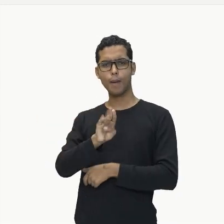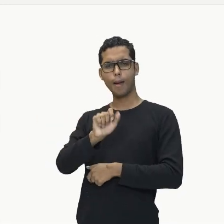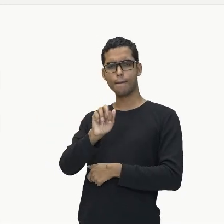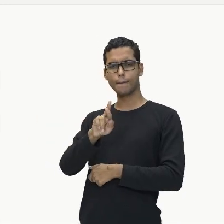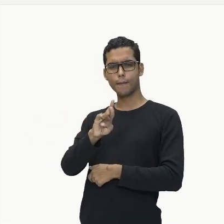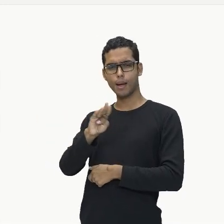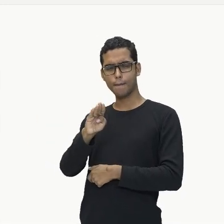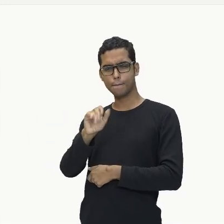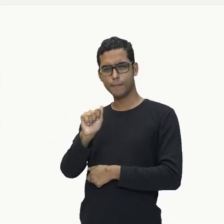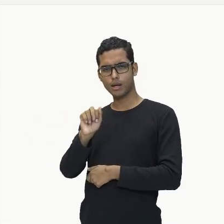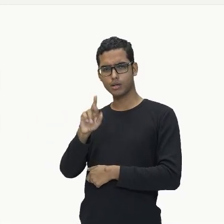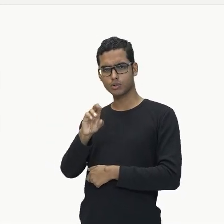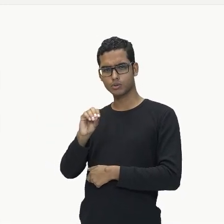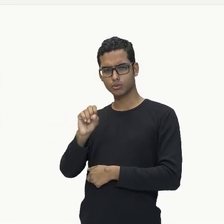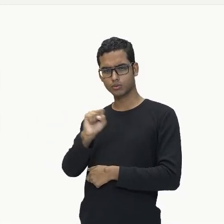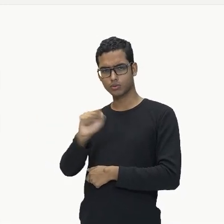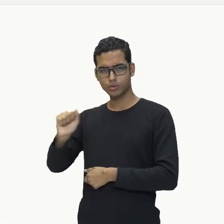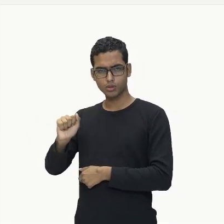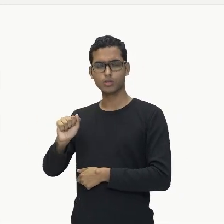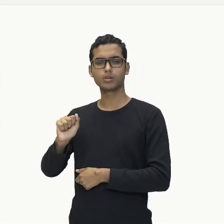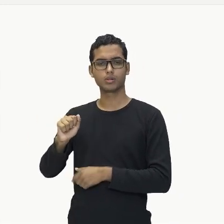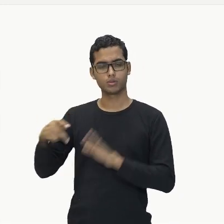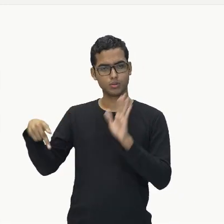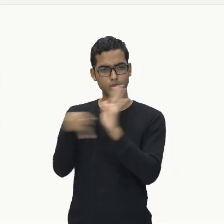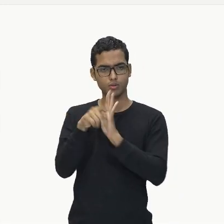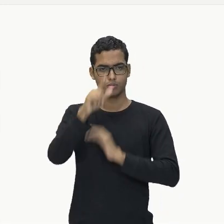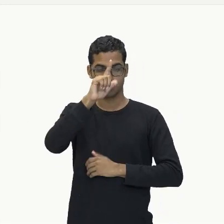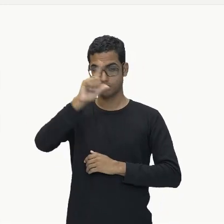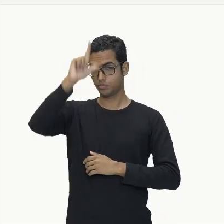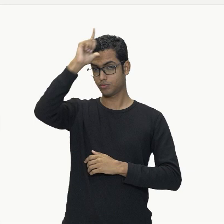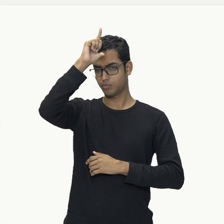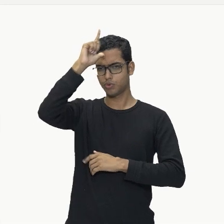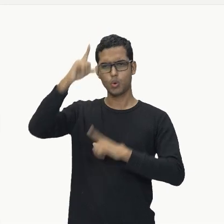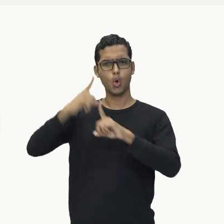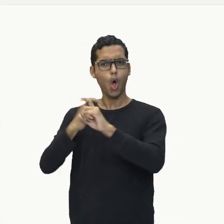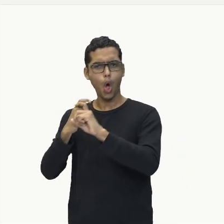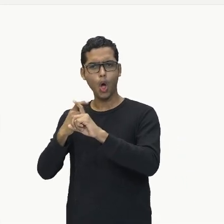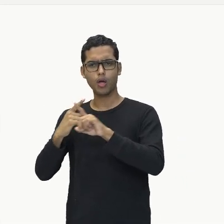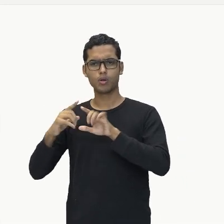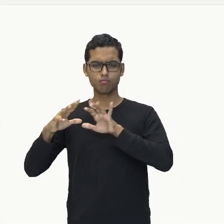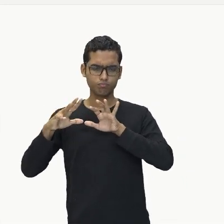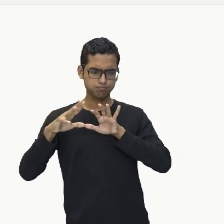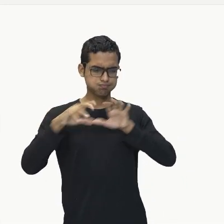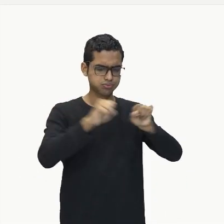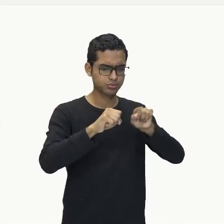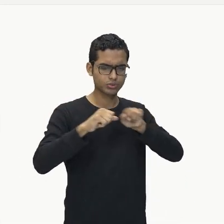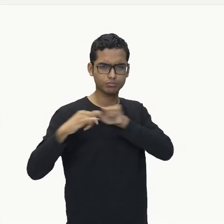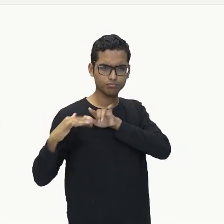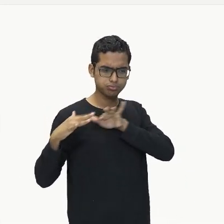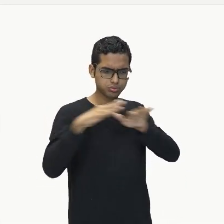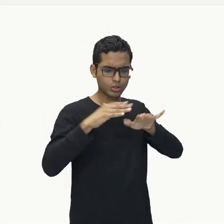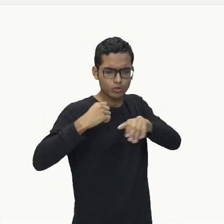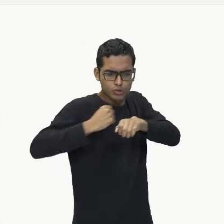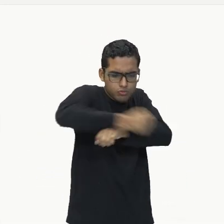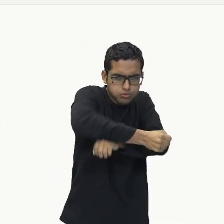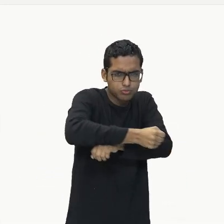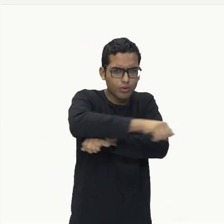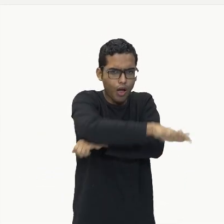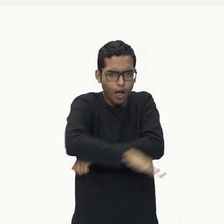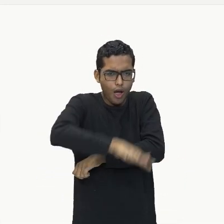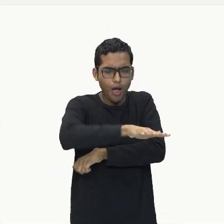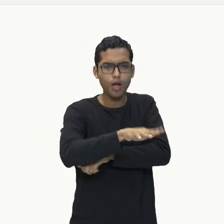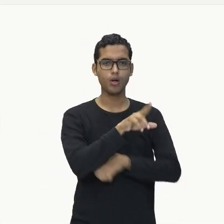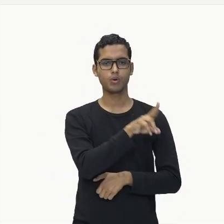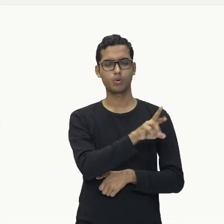operação organizada pela Alemanha nazista para invadir a União Soviética. Prestem atenção.